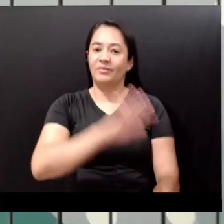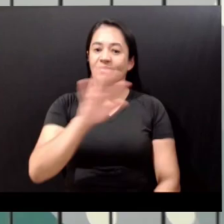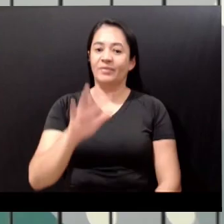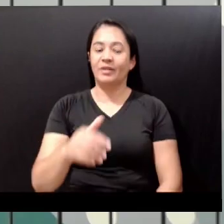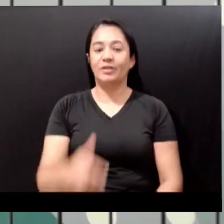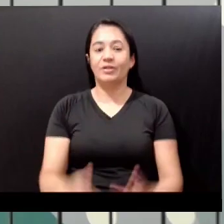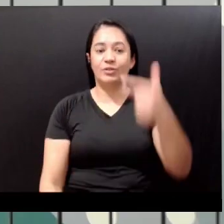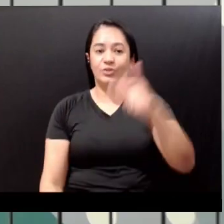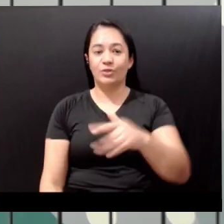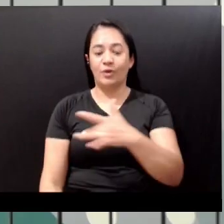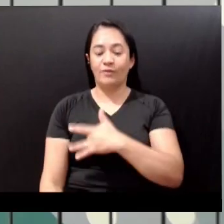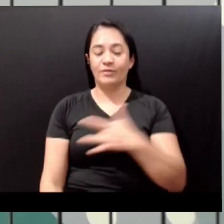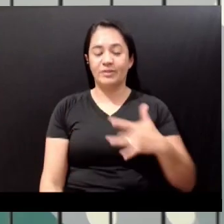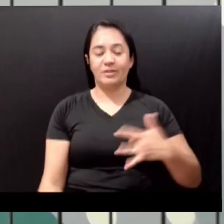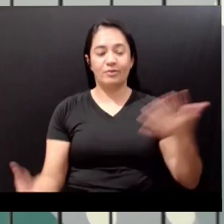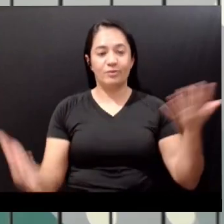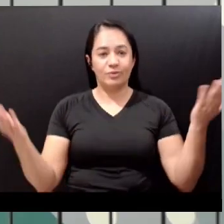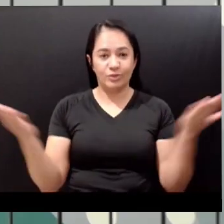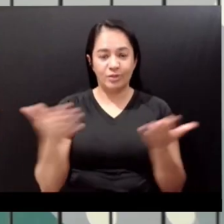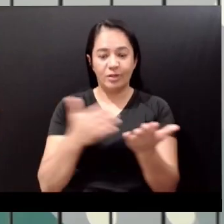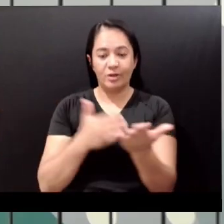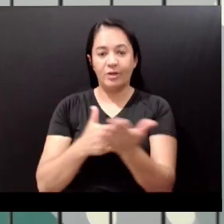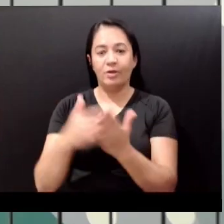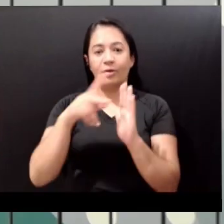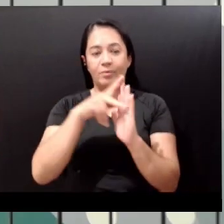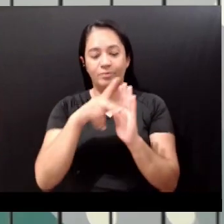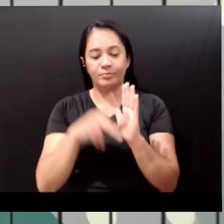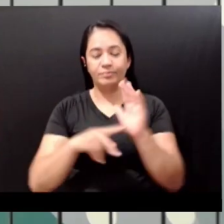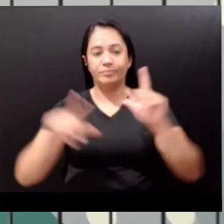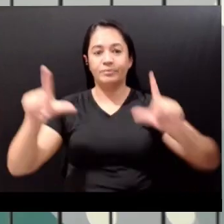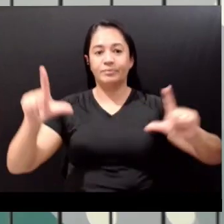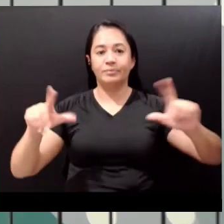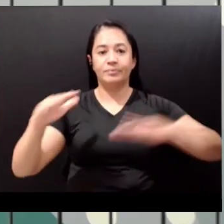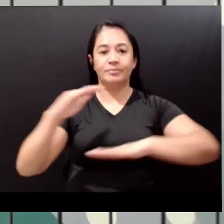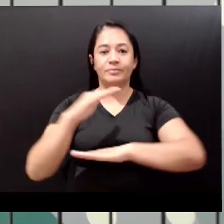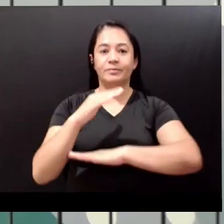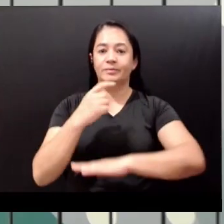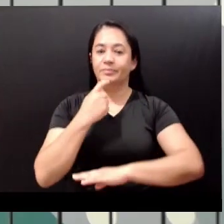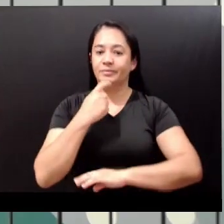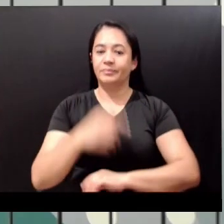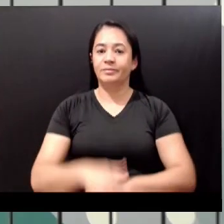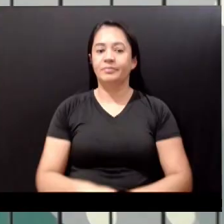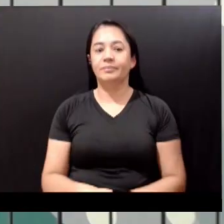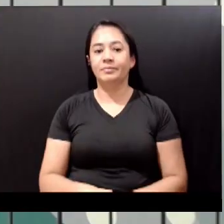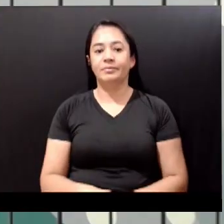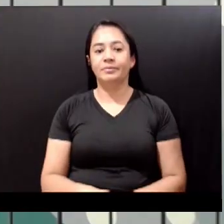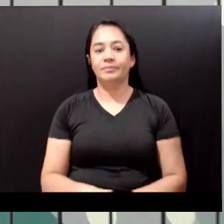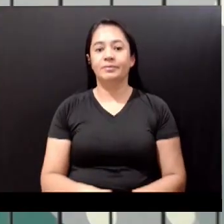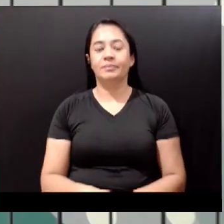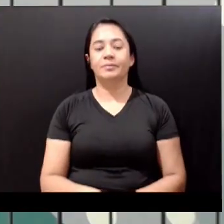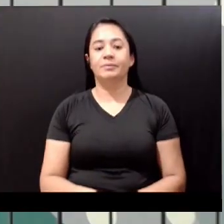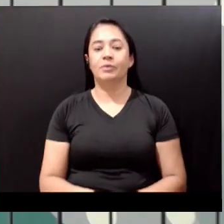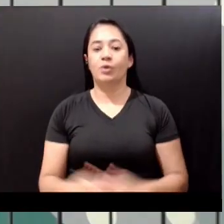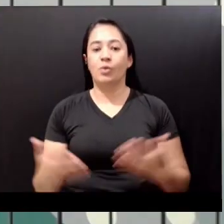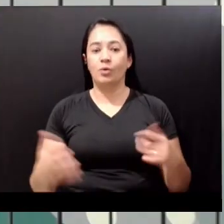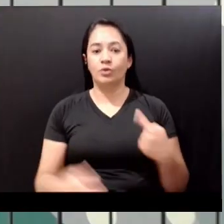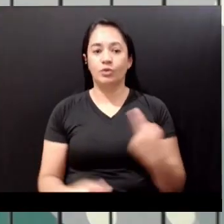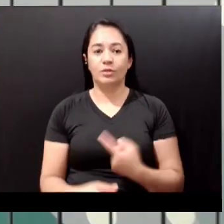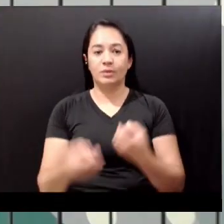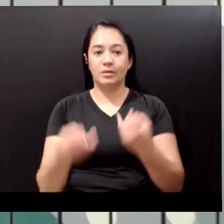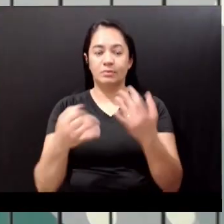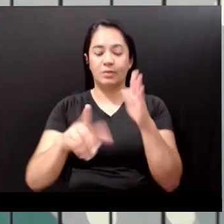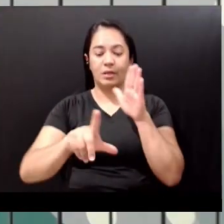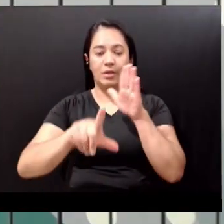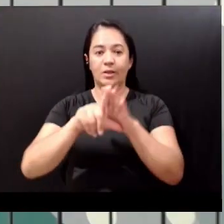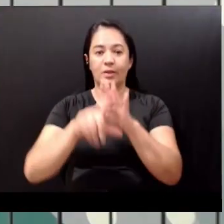Olá, pessoal, mais um Saúde Agora, começando aqui na programação da TV Câmara Campinas. E hoje nós vamos falar sobre a nova